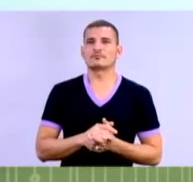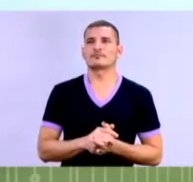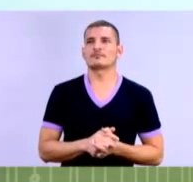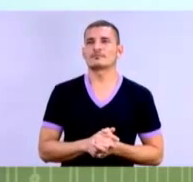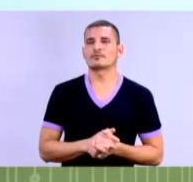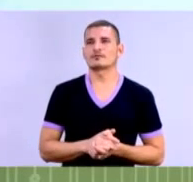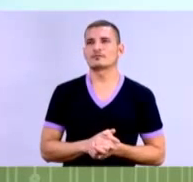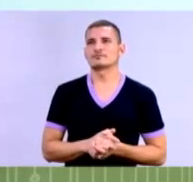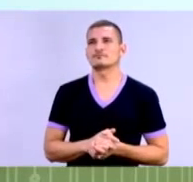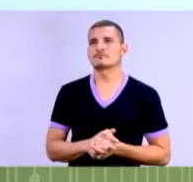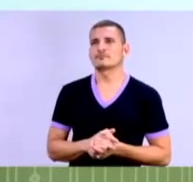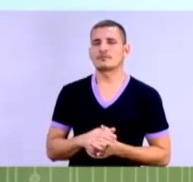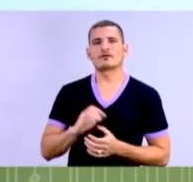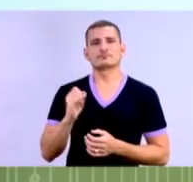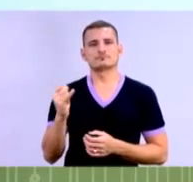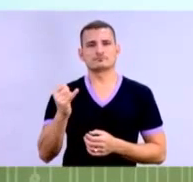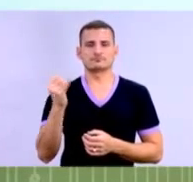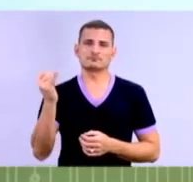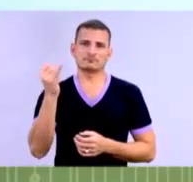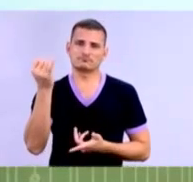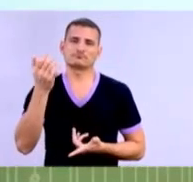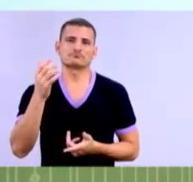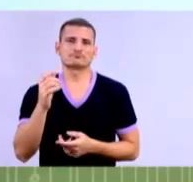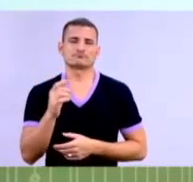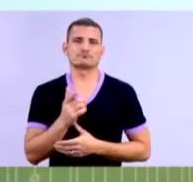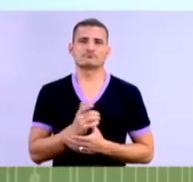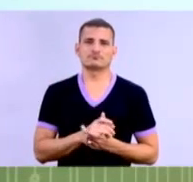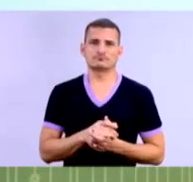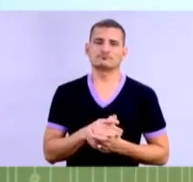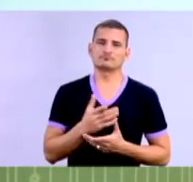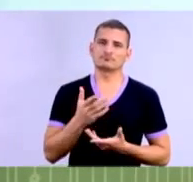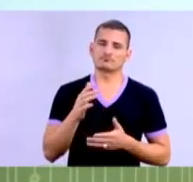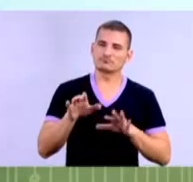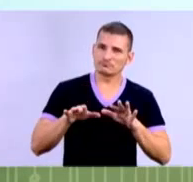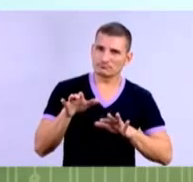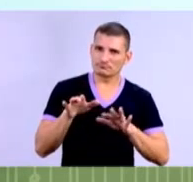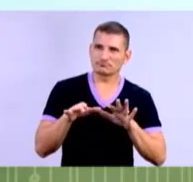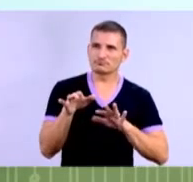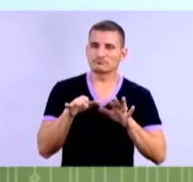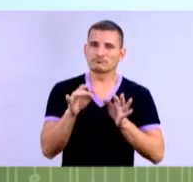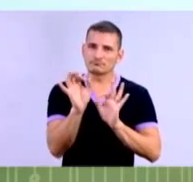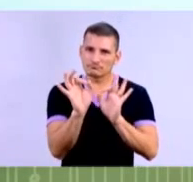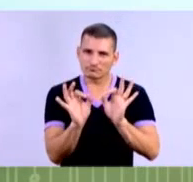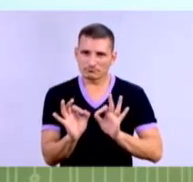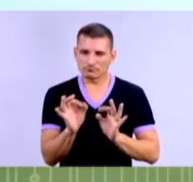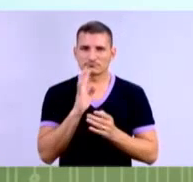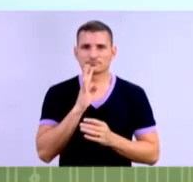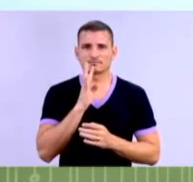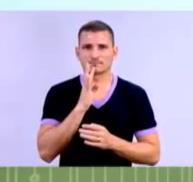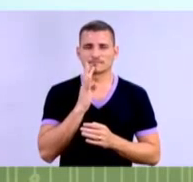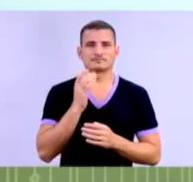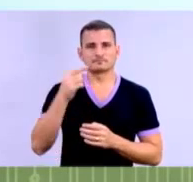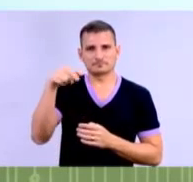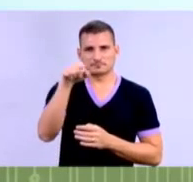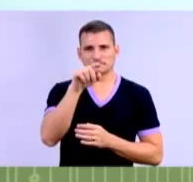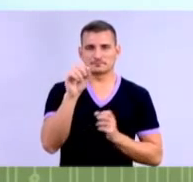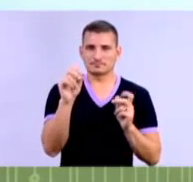dos termos, que é importante até às vezes para a gente poder corrigir ou ajustar algum conhecimento